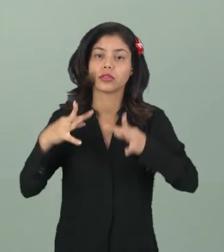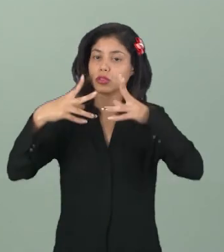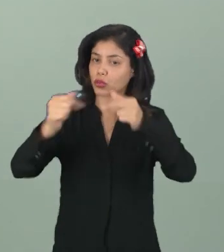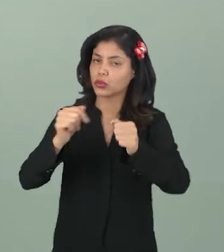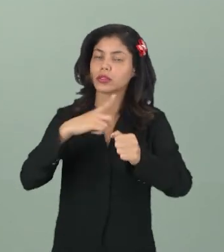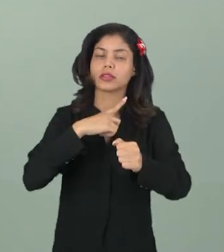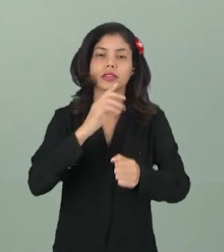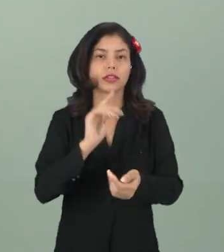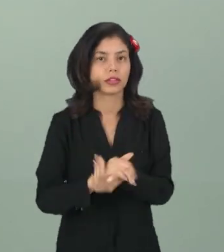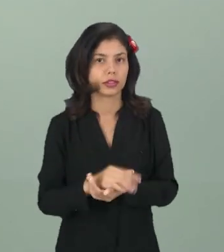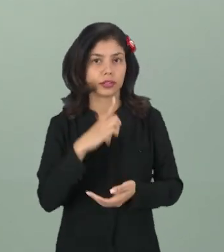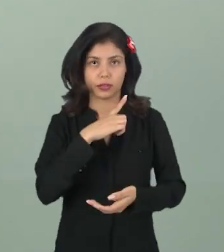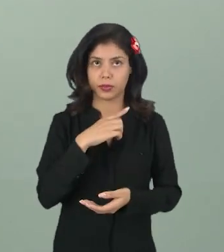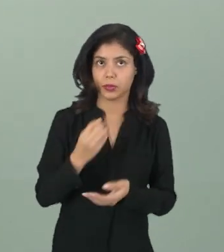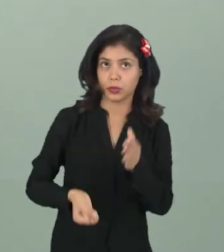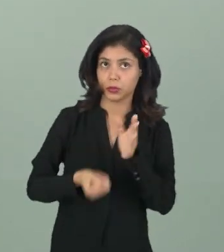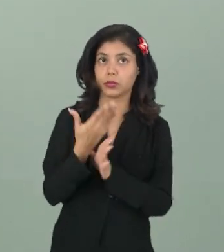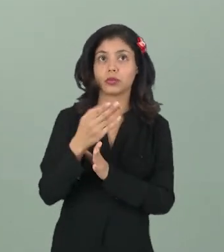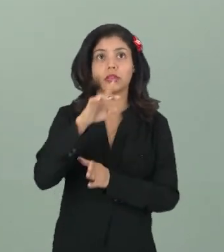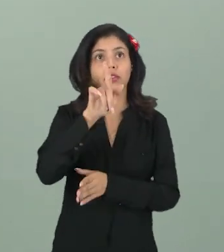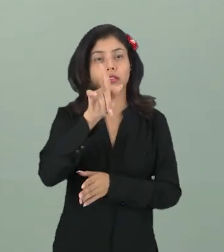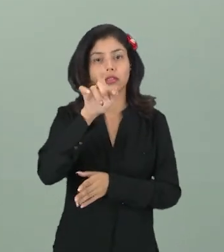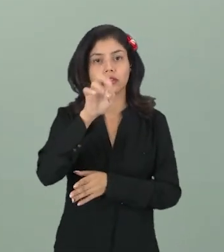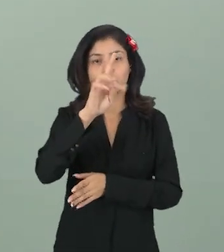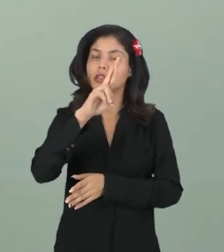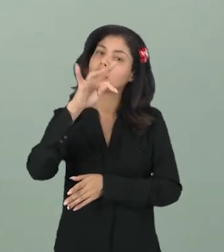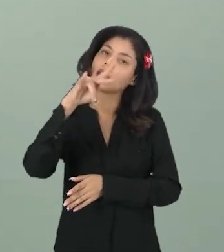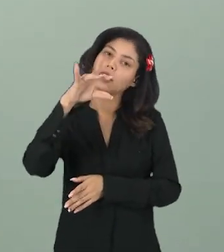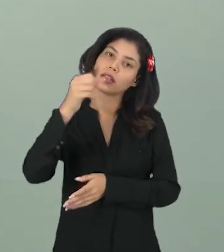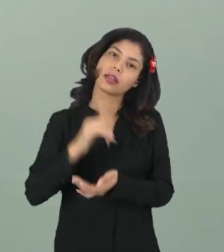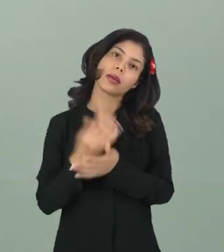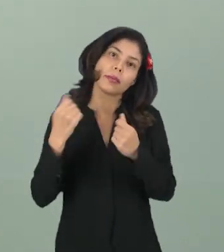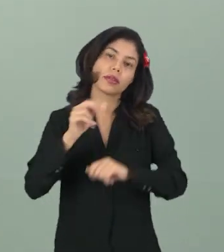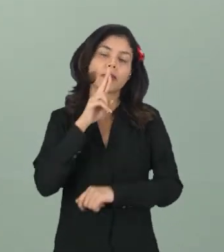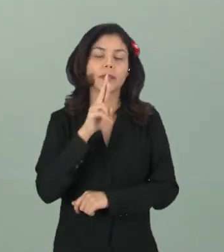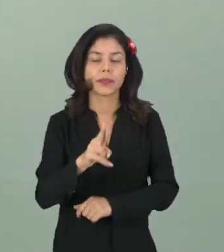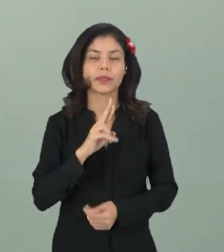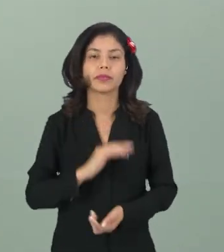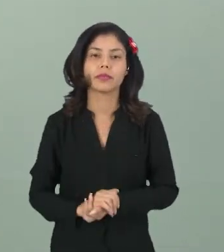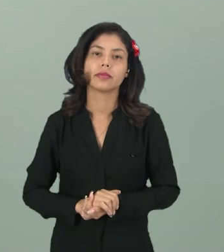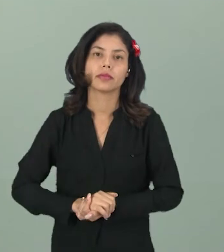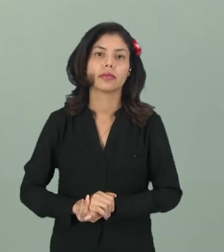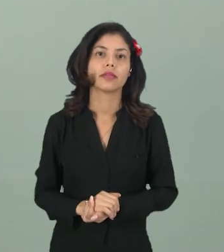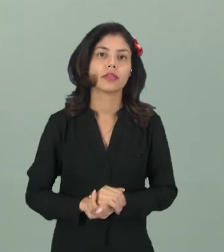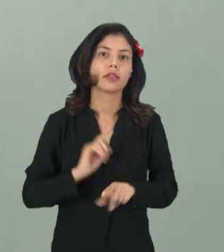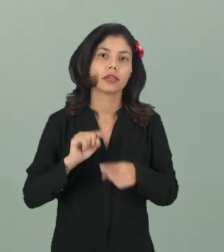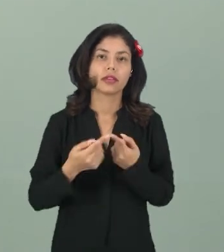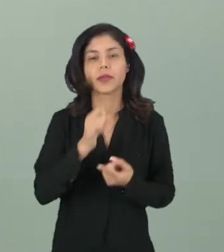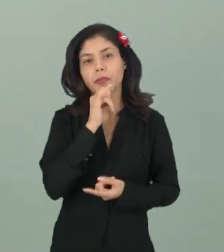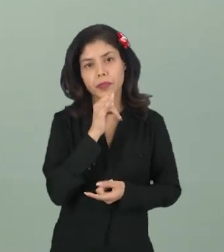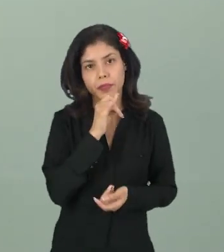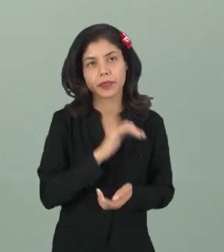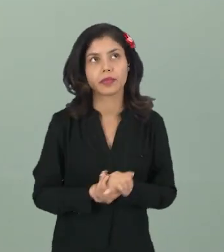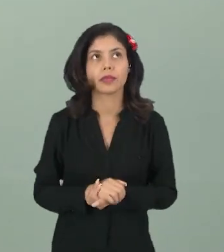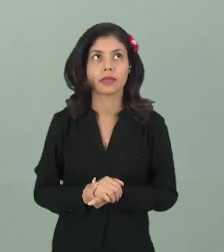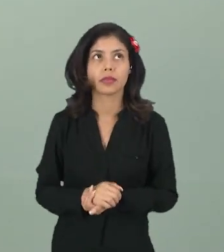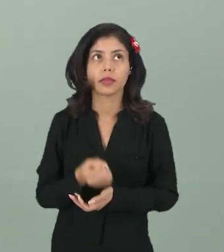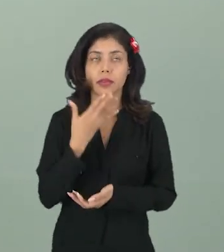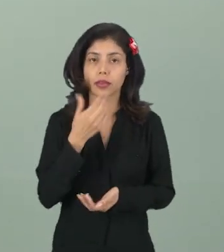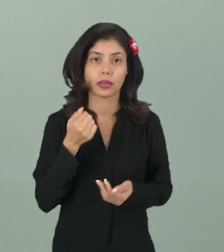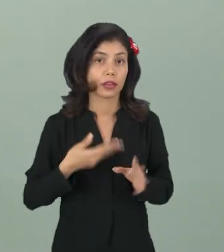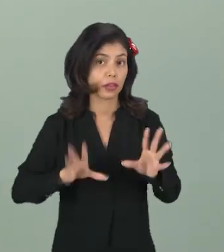toda dízima periódica tem uma geratriz que a parte que a gente tem que fazer o caos está OK com mais exemplo você vai entender melhor